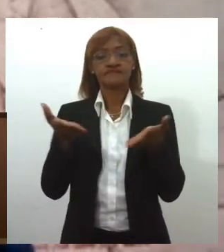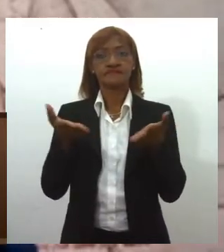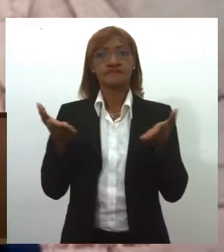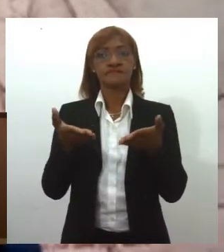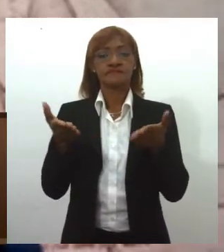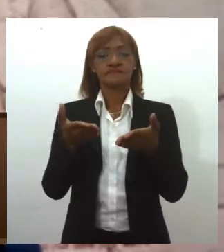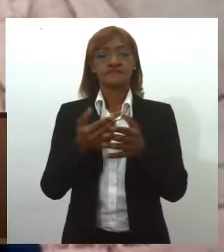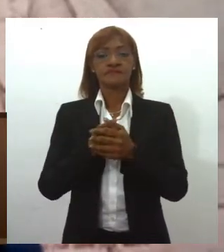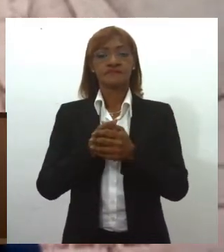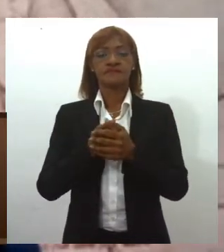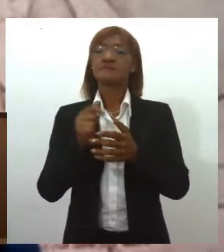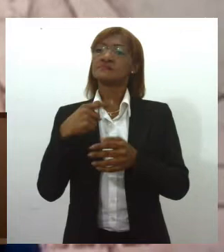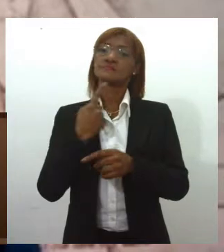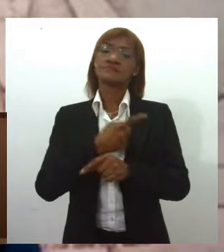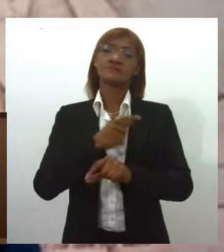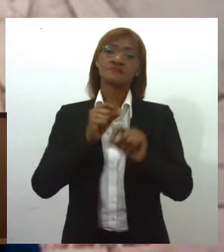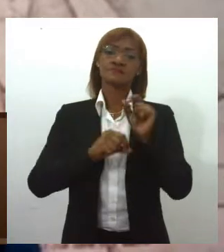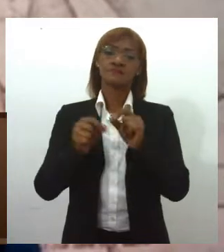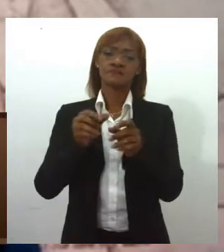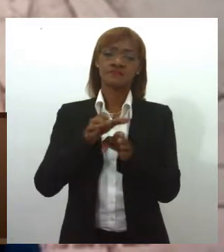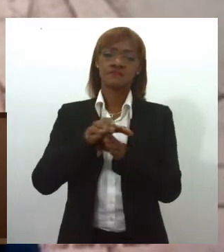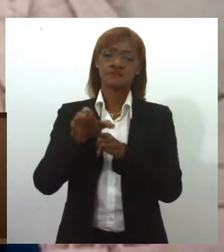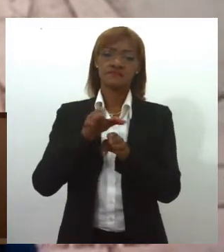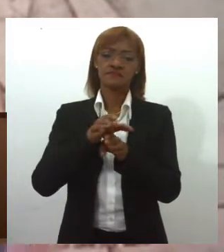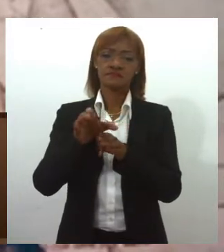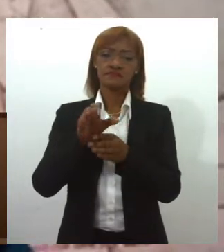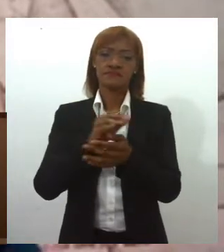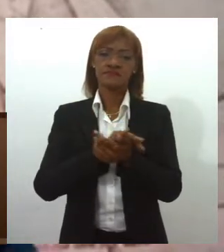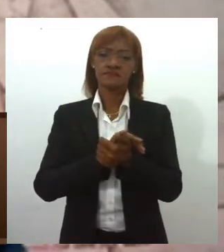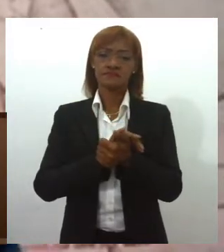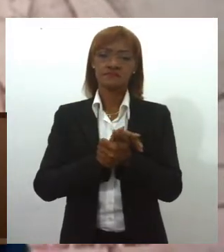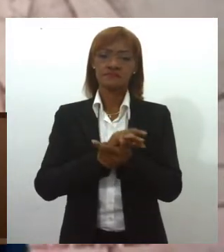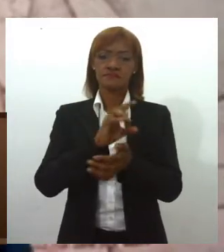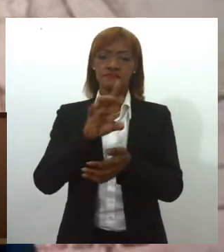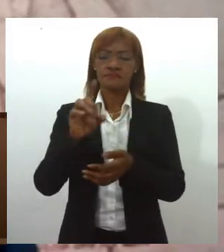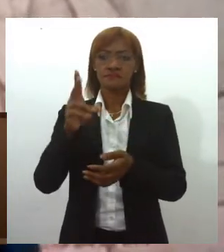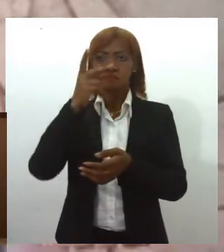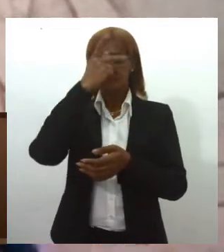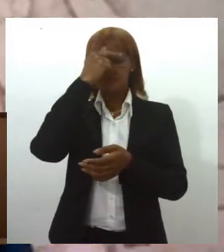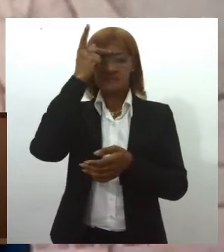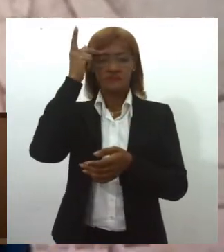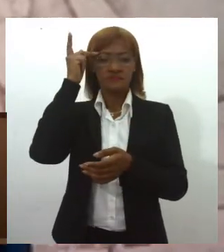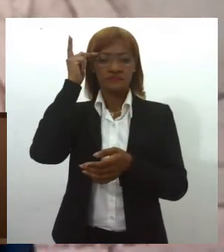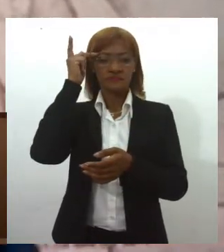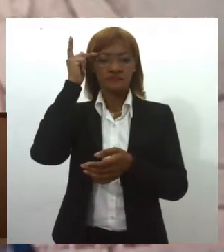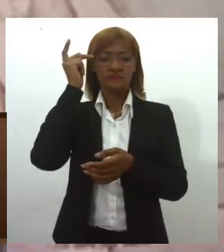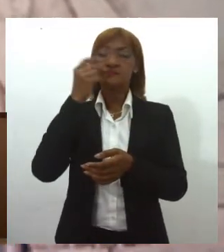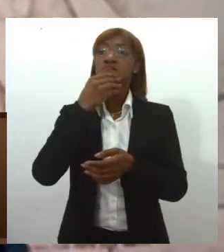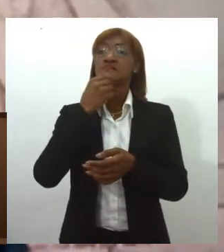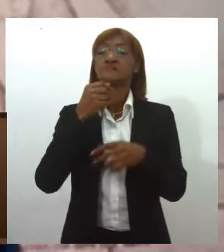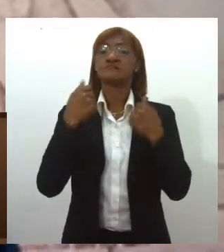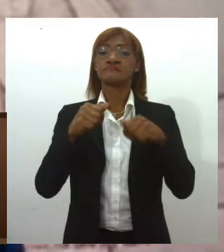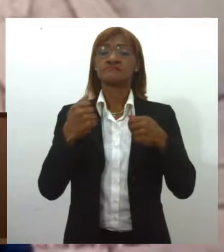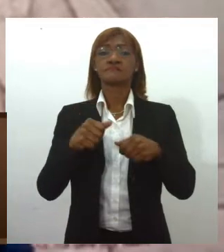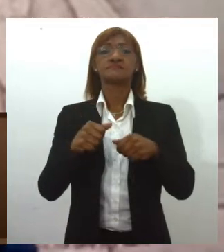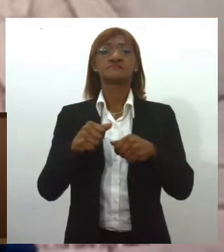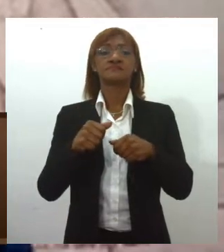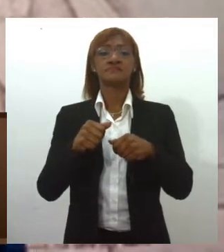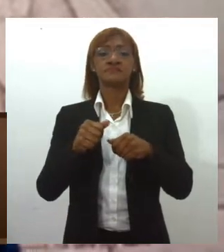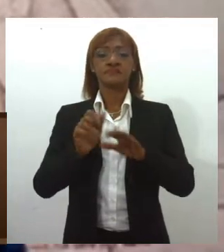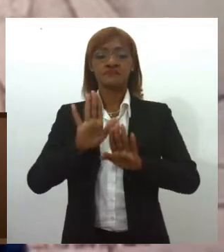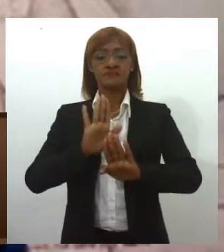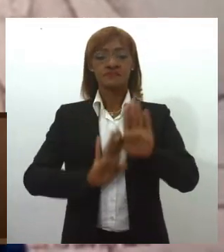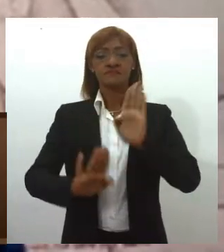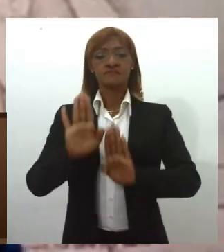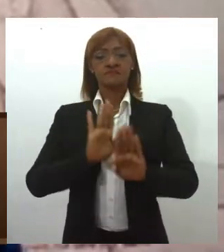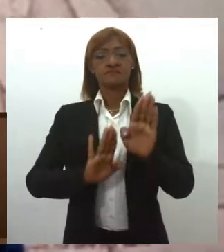gente recomenda que as pessoas, que os homens, cuidem do seu bem-estar e tentem